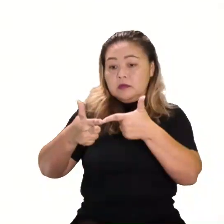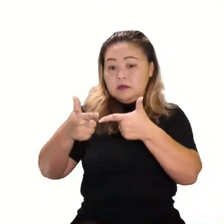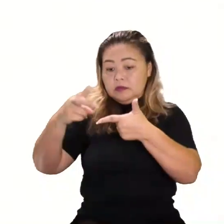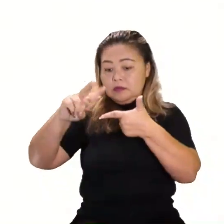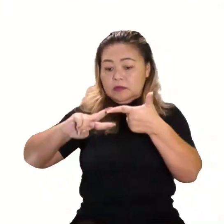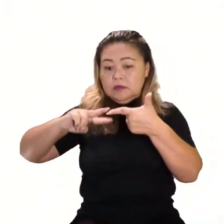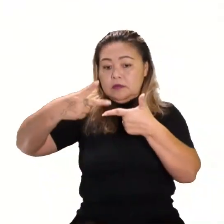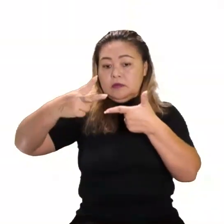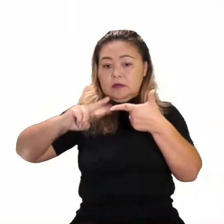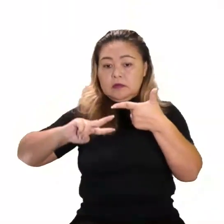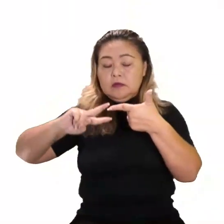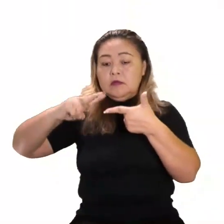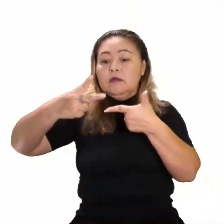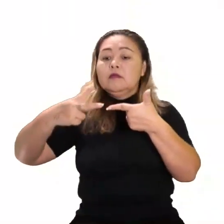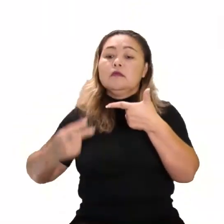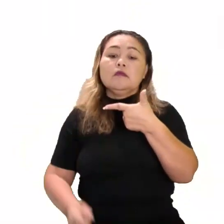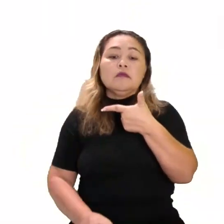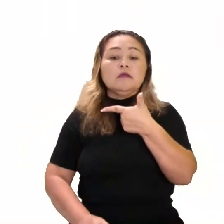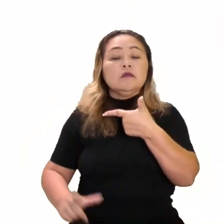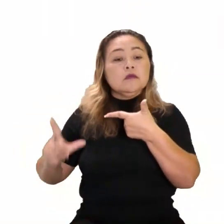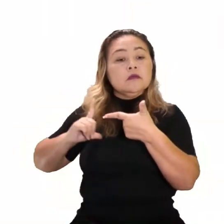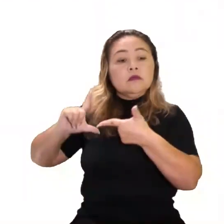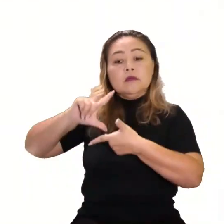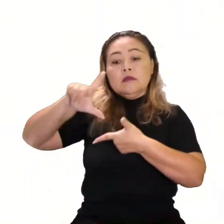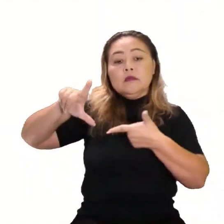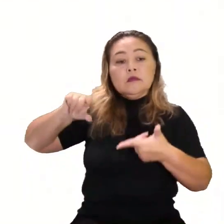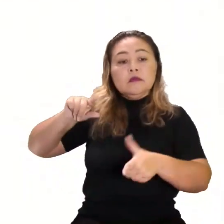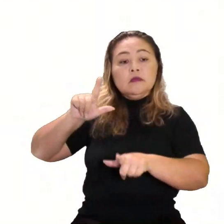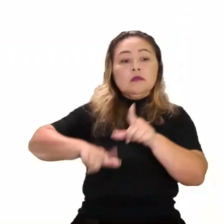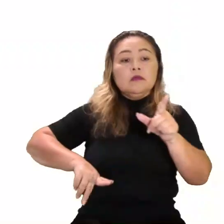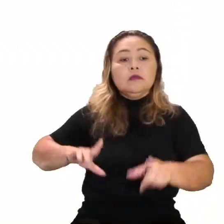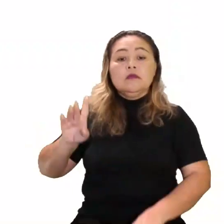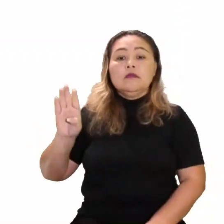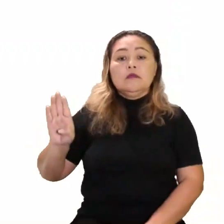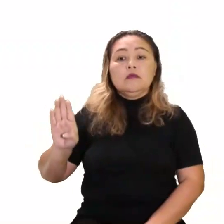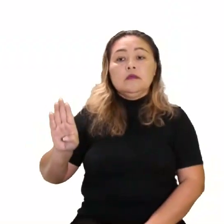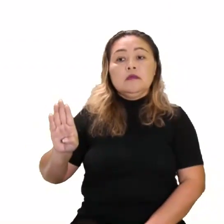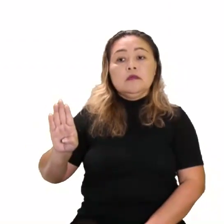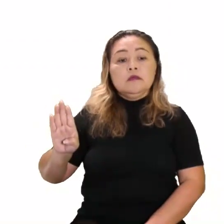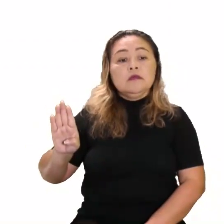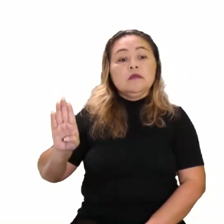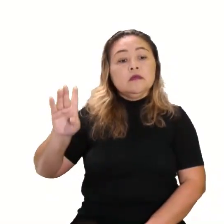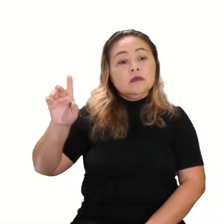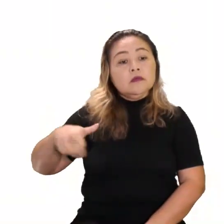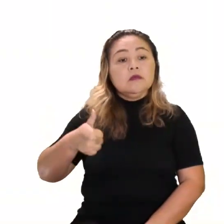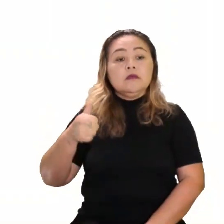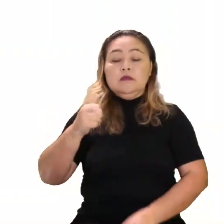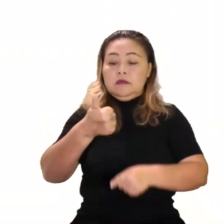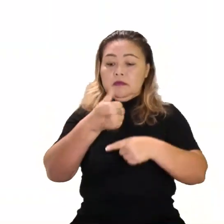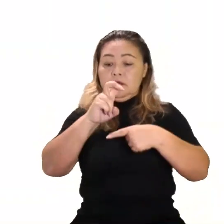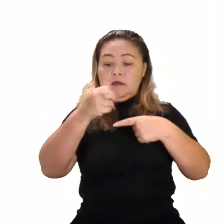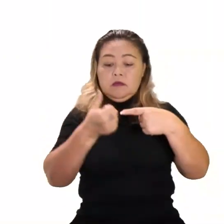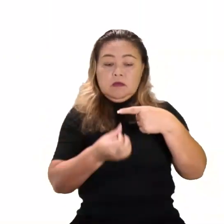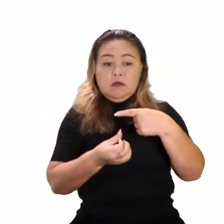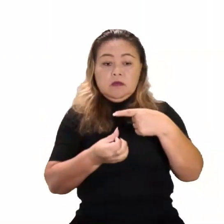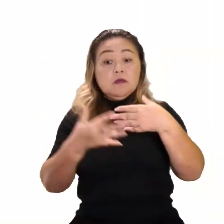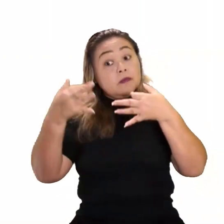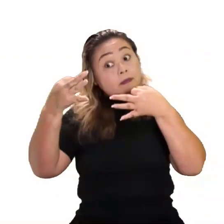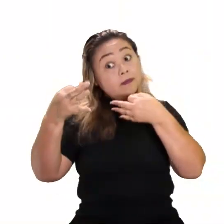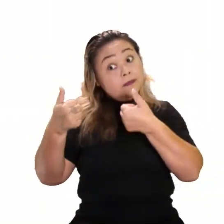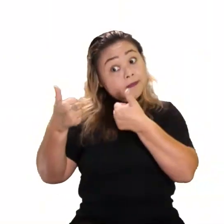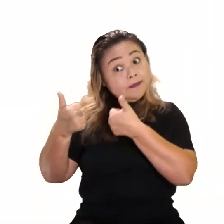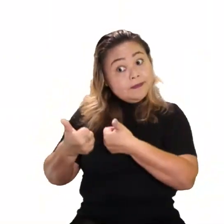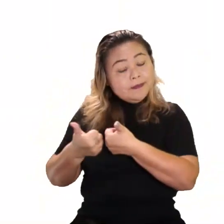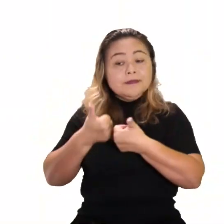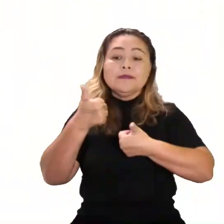de cima e o de baixo com o de baixo. Então, alternativa, letra B. 15/6. Perfeito.